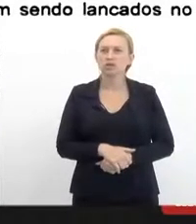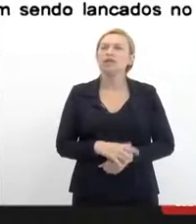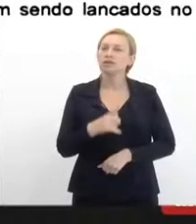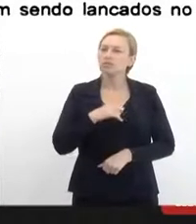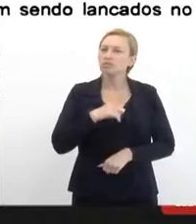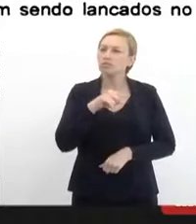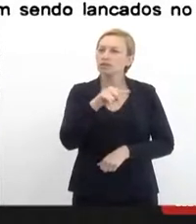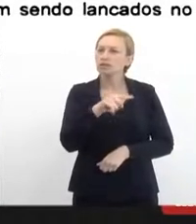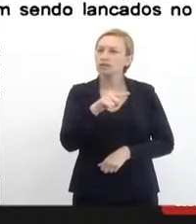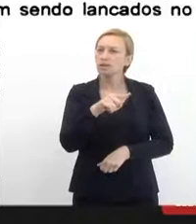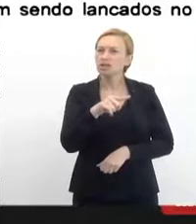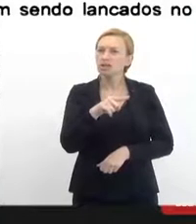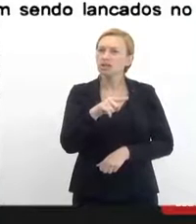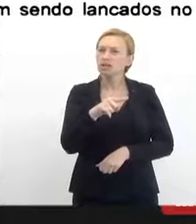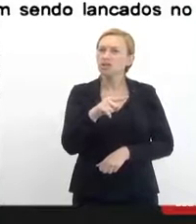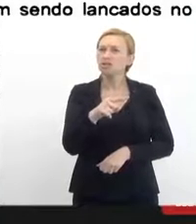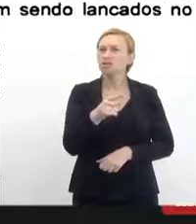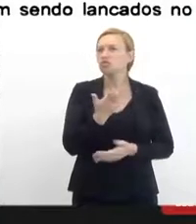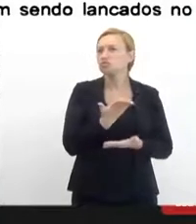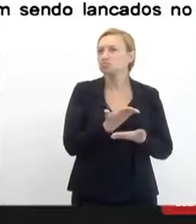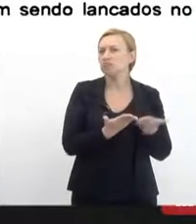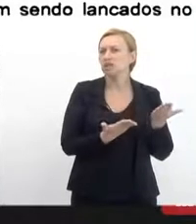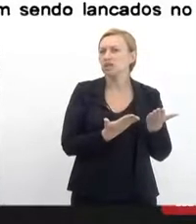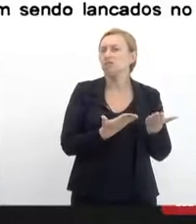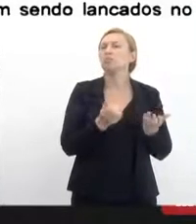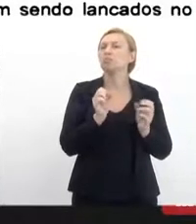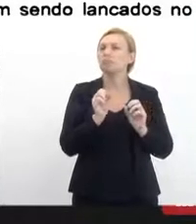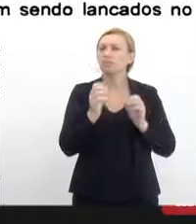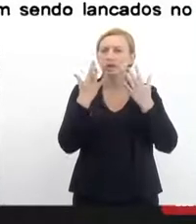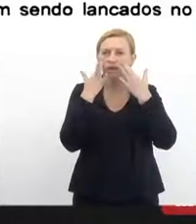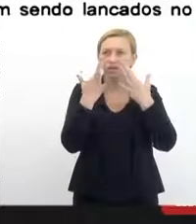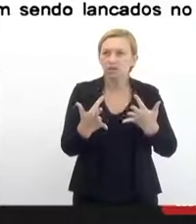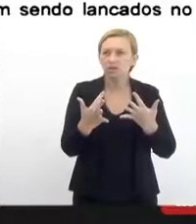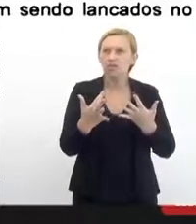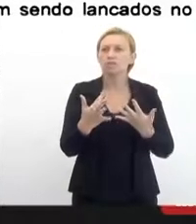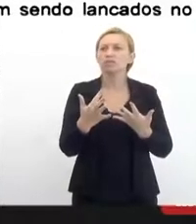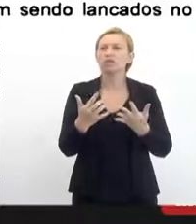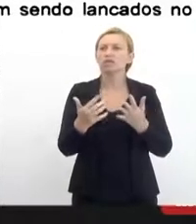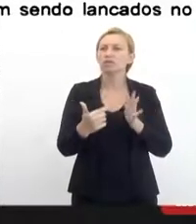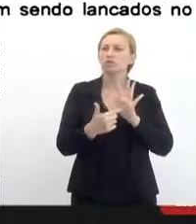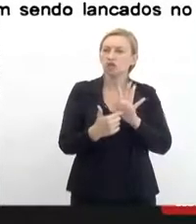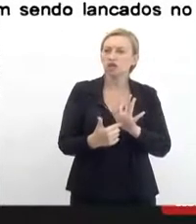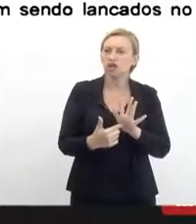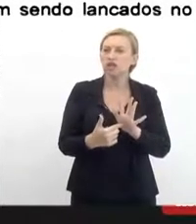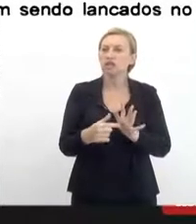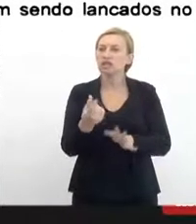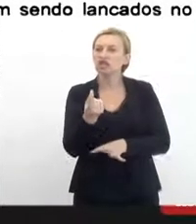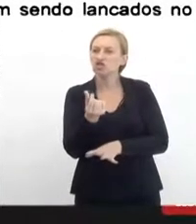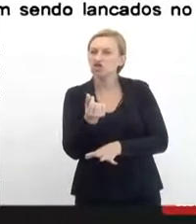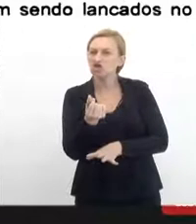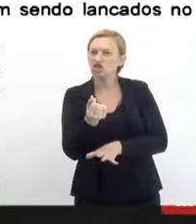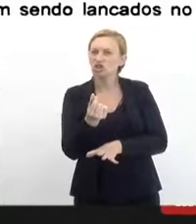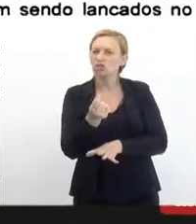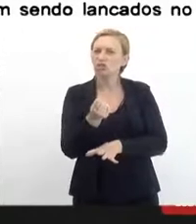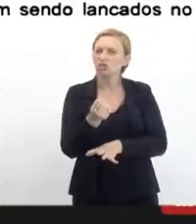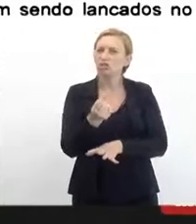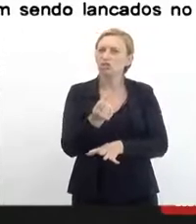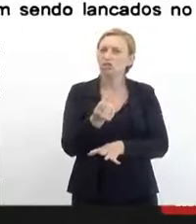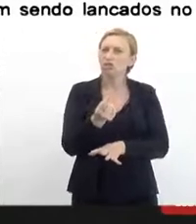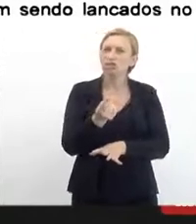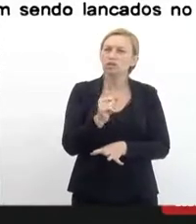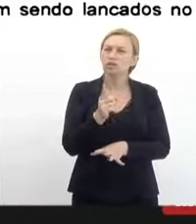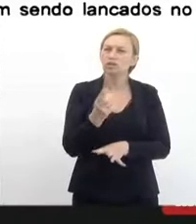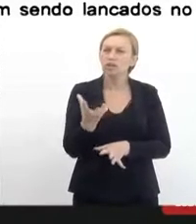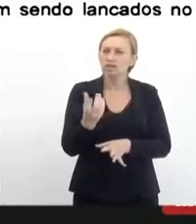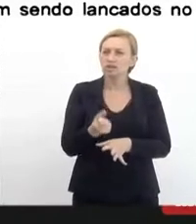temos aqui um auto de infração. Eu chamo a atenção que, embora tenha colocado que seria um crédito indevido, foi um crédito indevido em